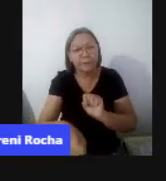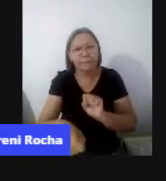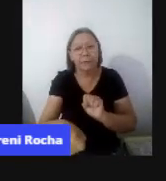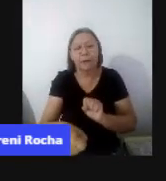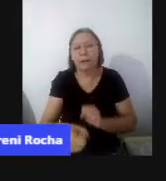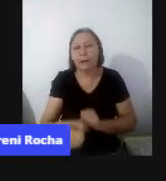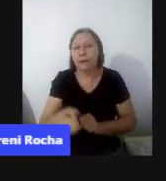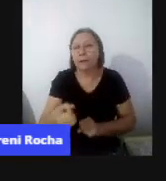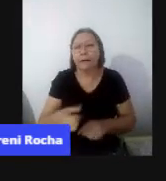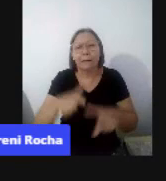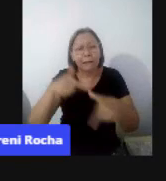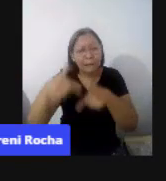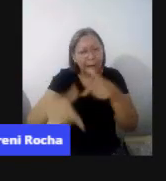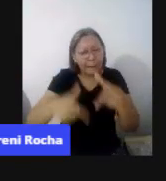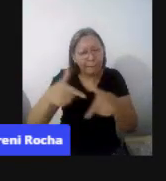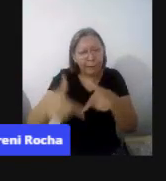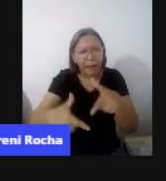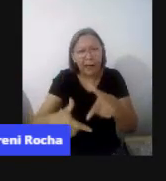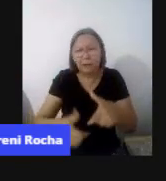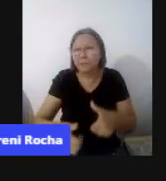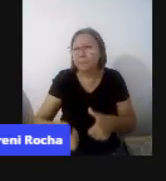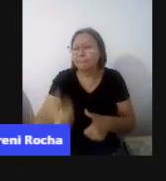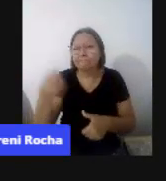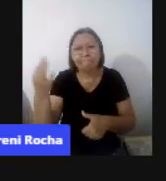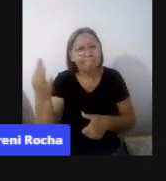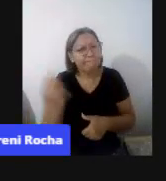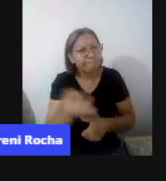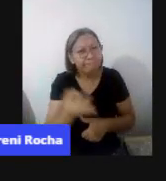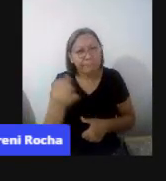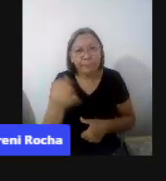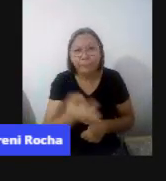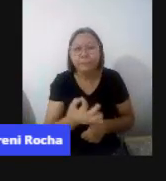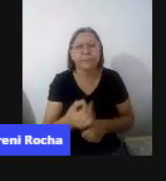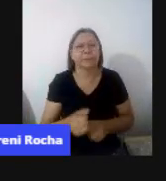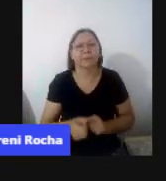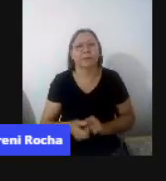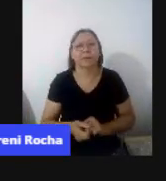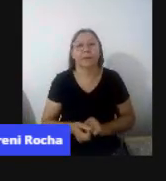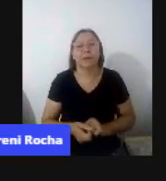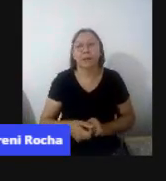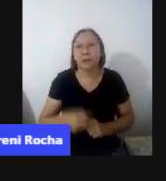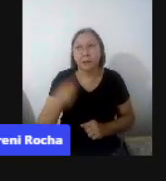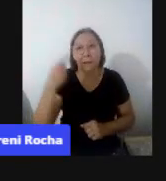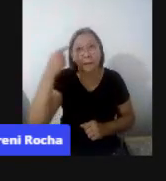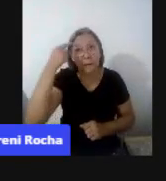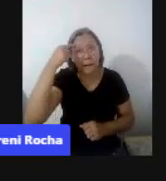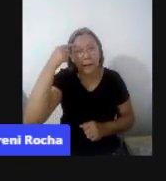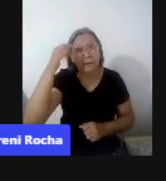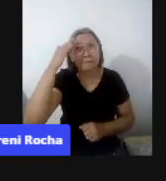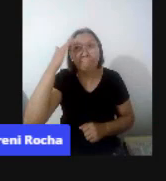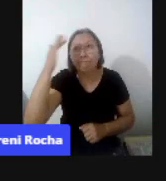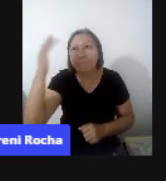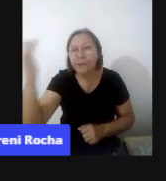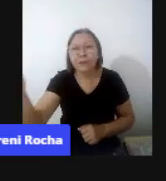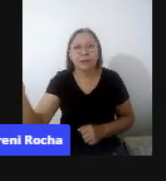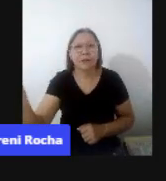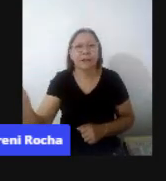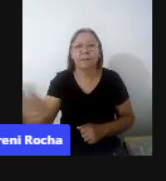excelência, trabalhos de qualidade, que a gente nem imaginava que ele podia existir, ele existe dentro da nossa